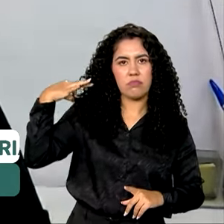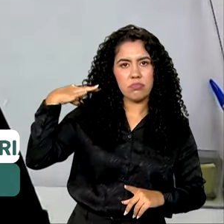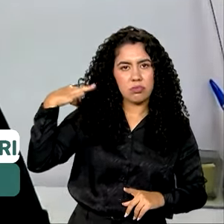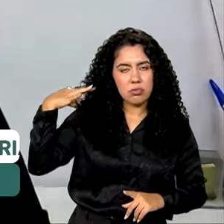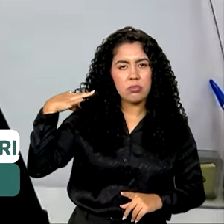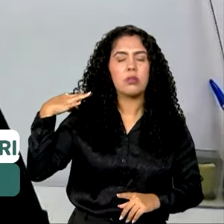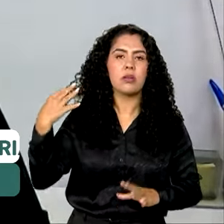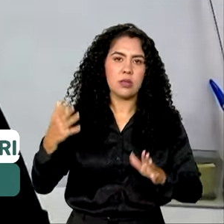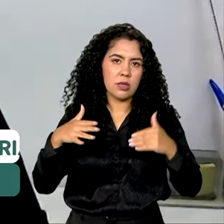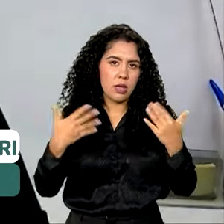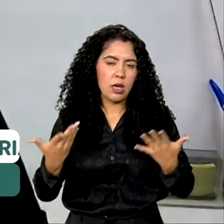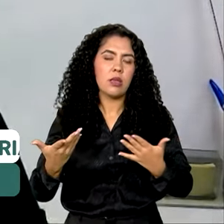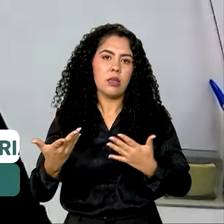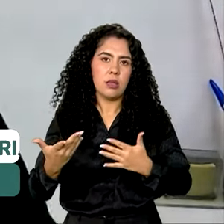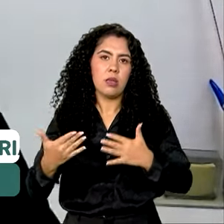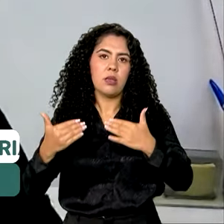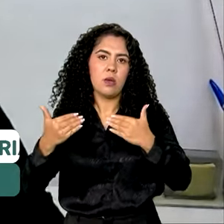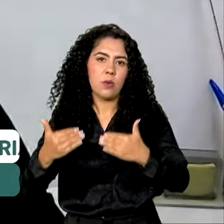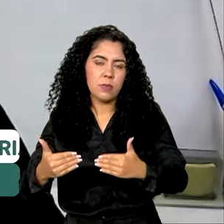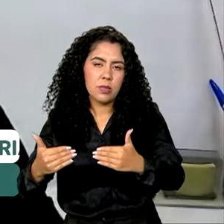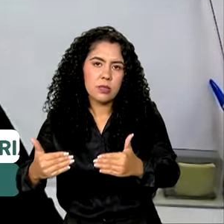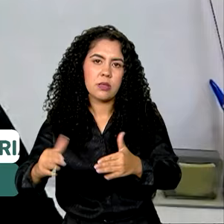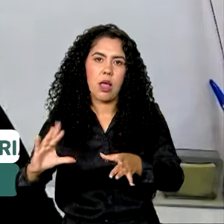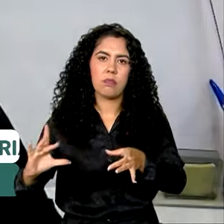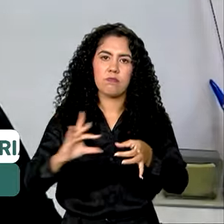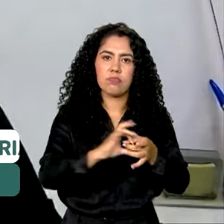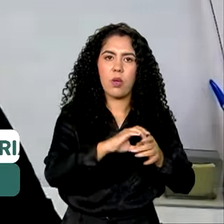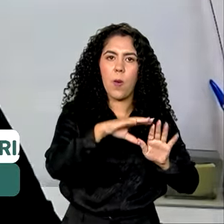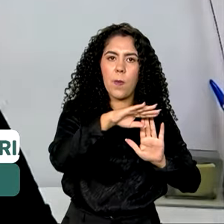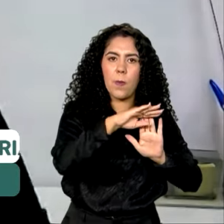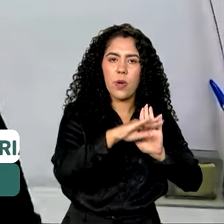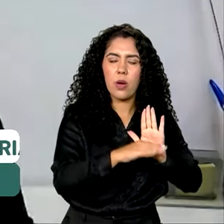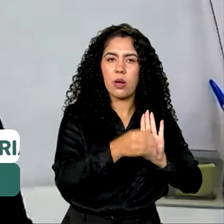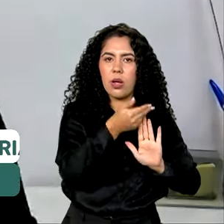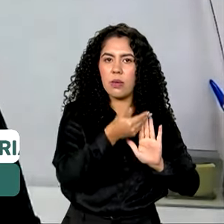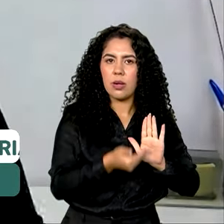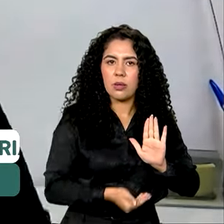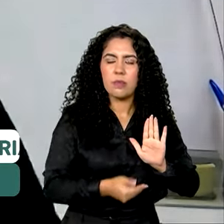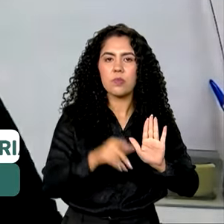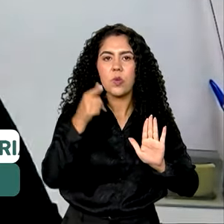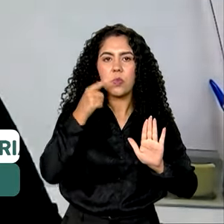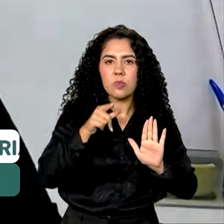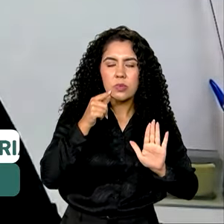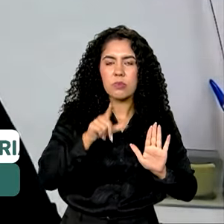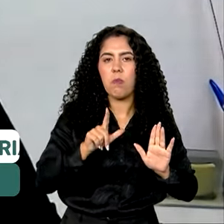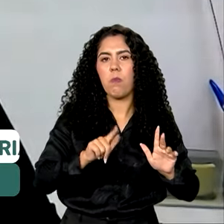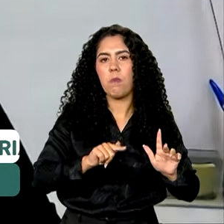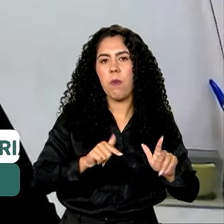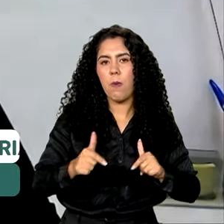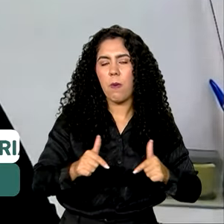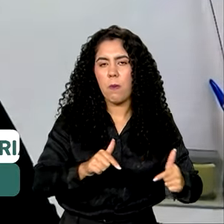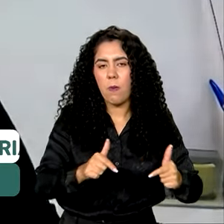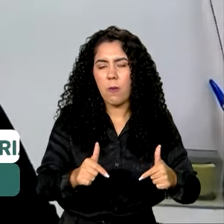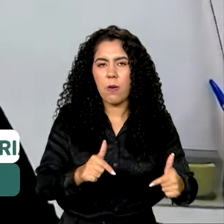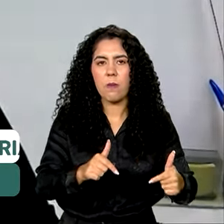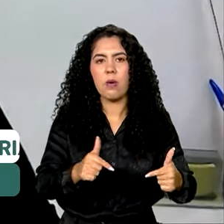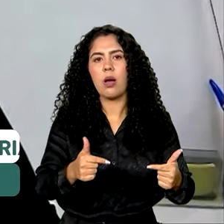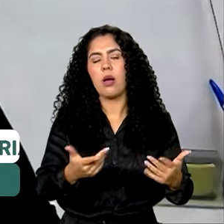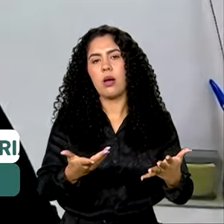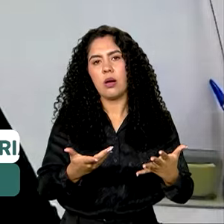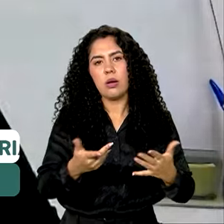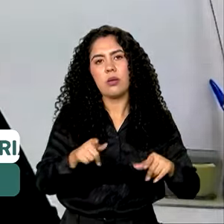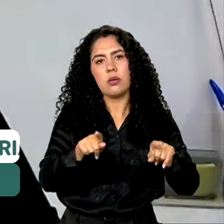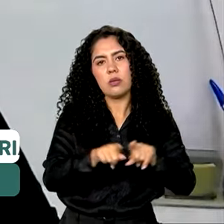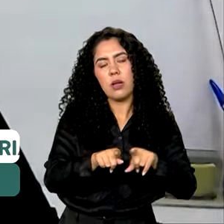o Ministério com o programa, ele soma mais um fluxo ali de ferramentas,